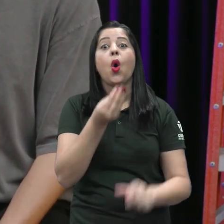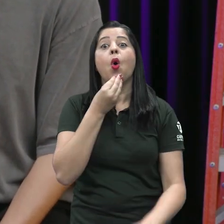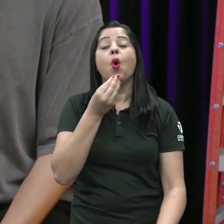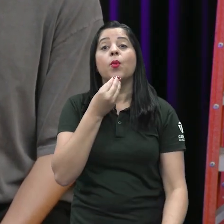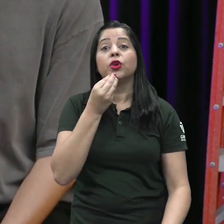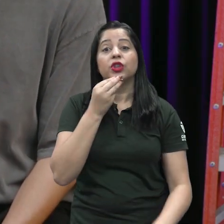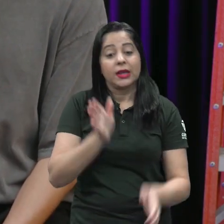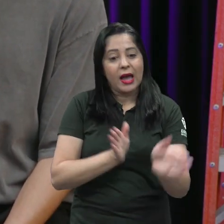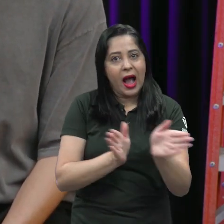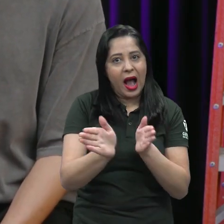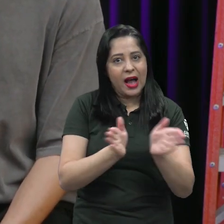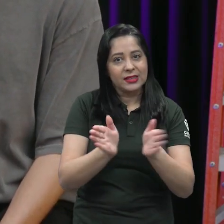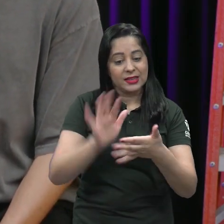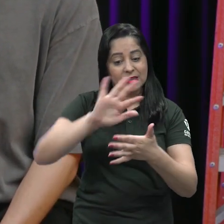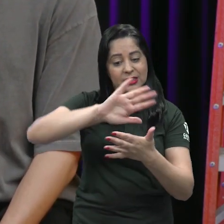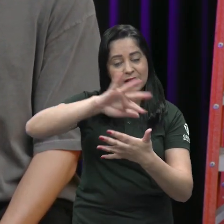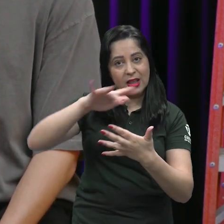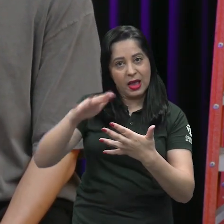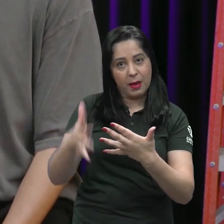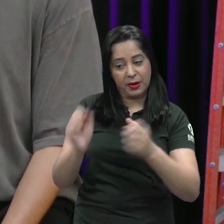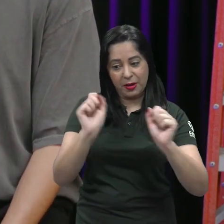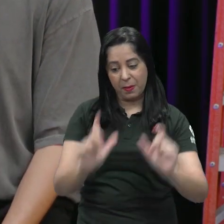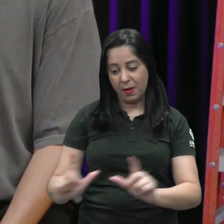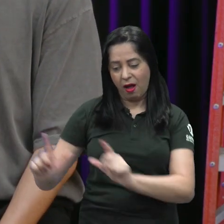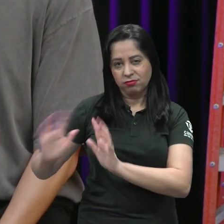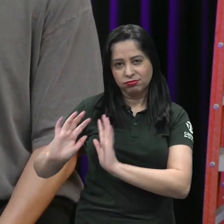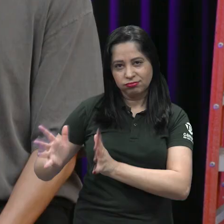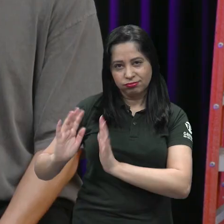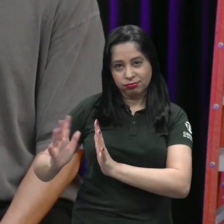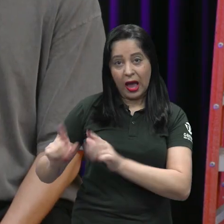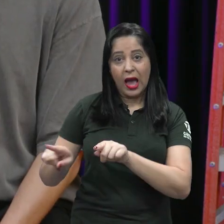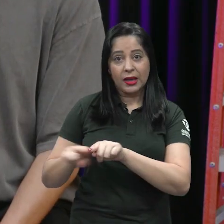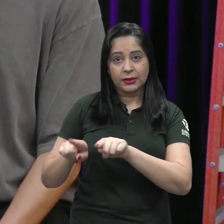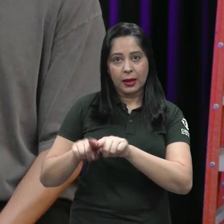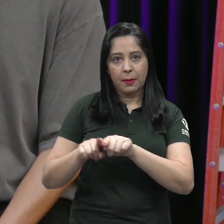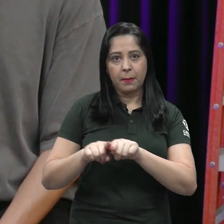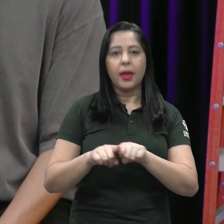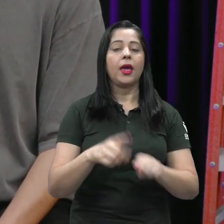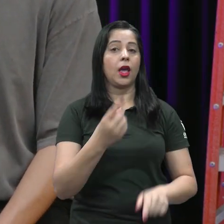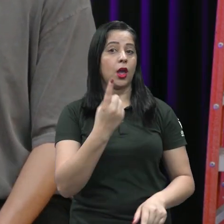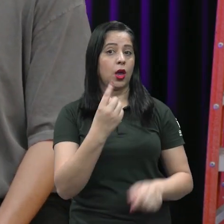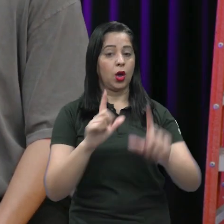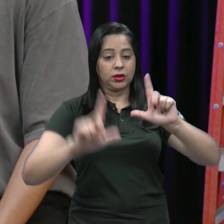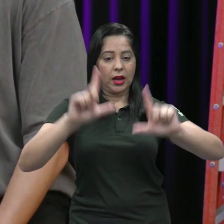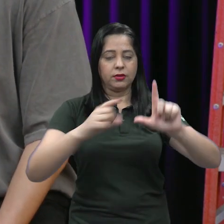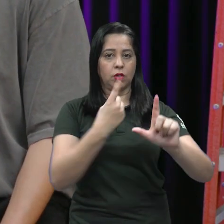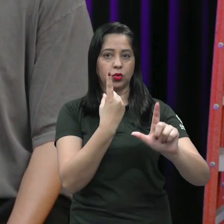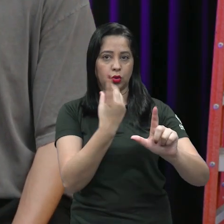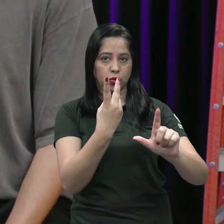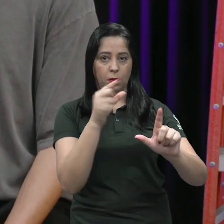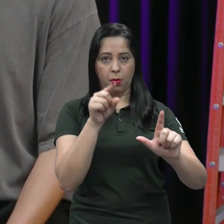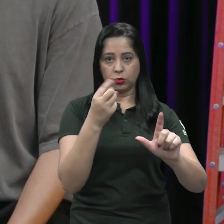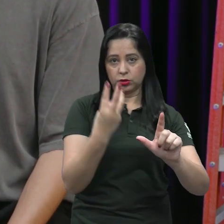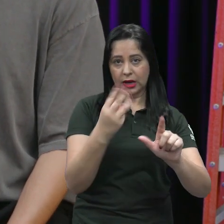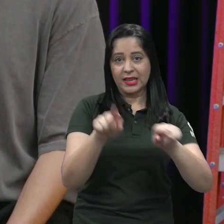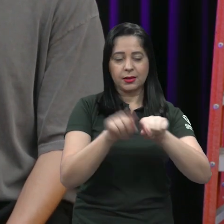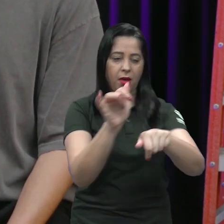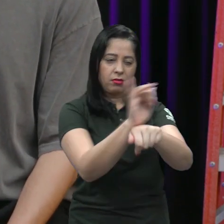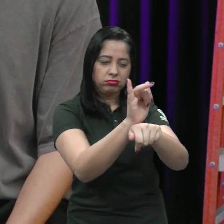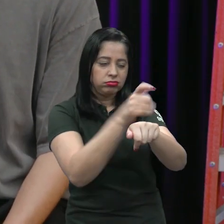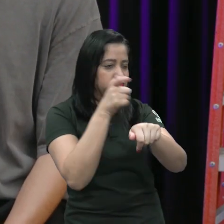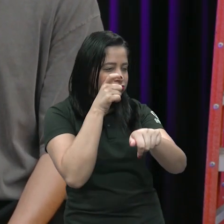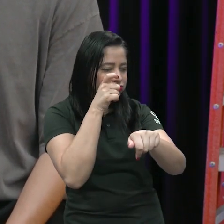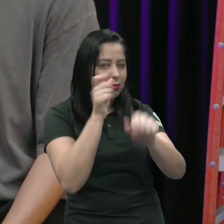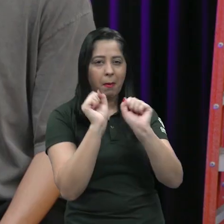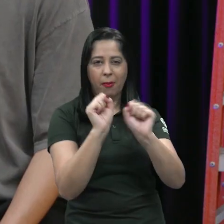nosso programa é acessível com tradução em Libras e disponível tanto na TV aberta, no canal 12.3, como no YouTube da